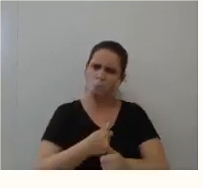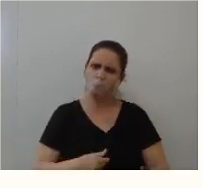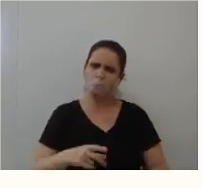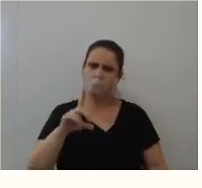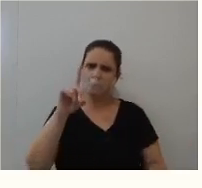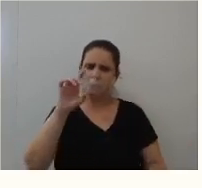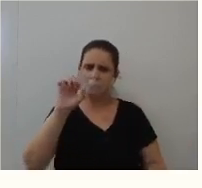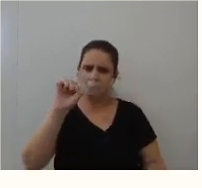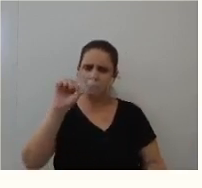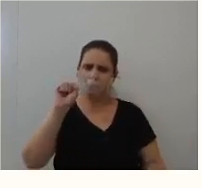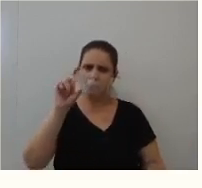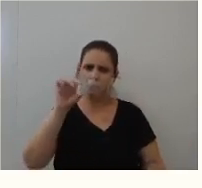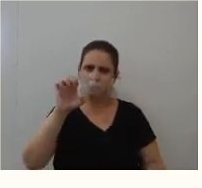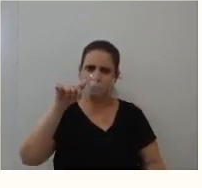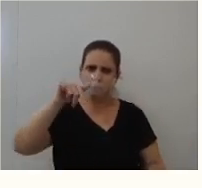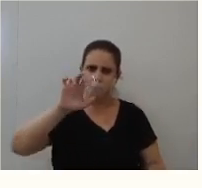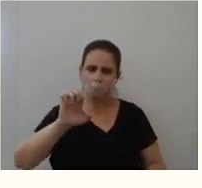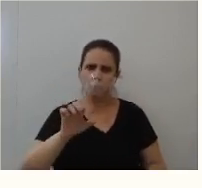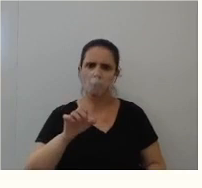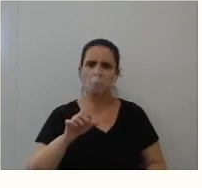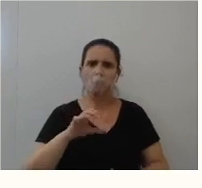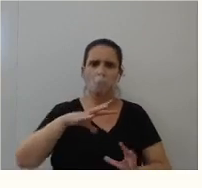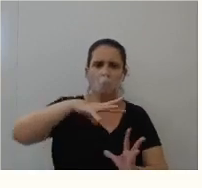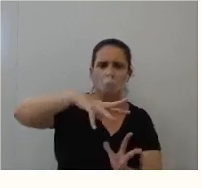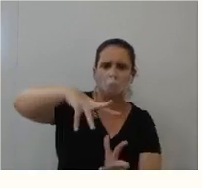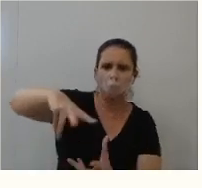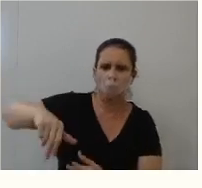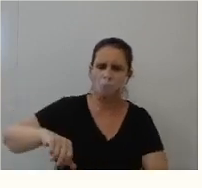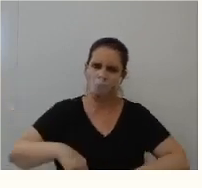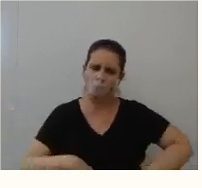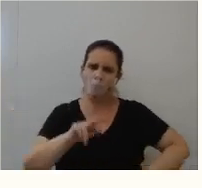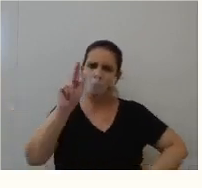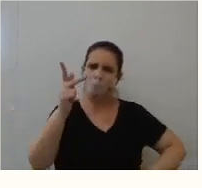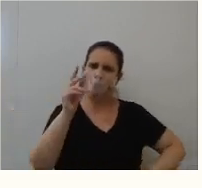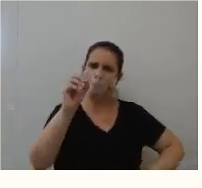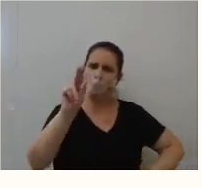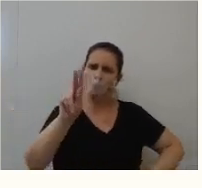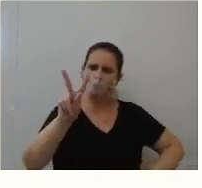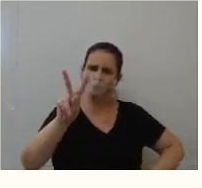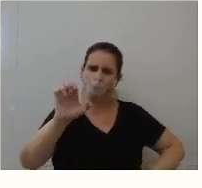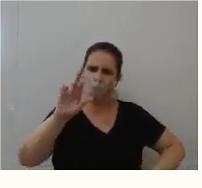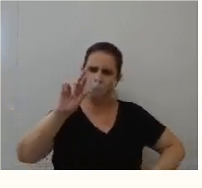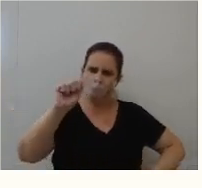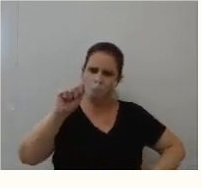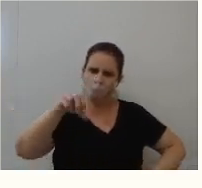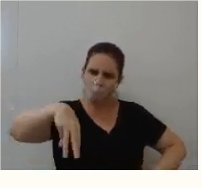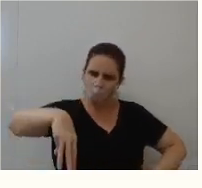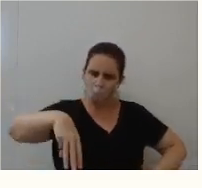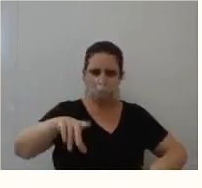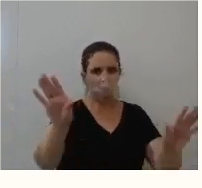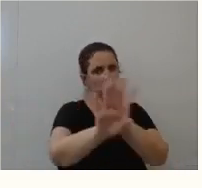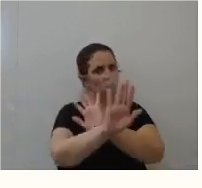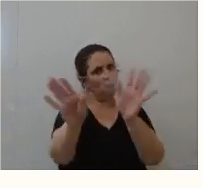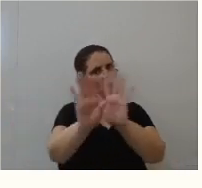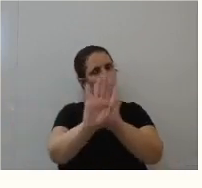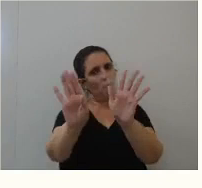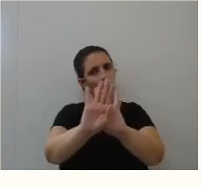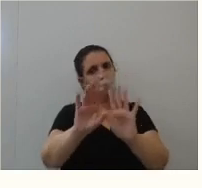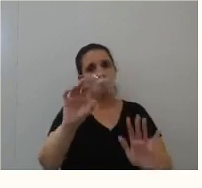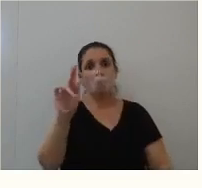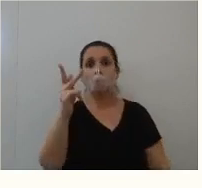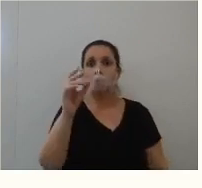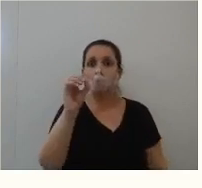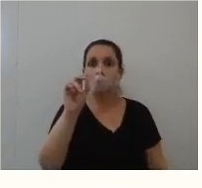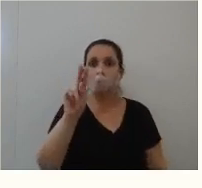é, desde que o mundo existe, sempre houveram guerras. Gente, pelo amor de Deus,